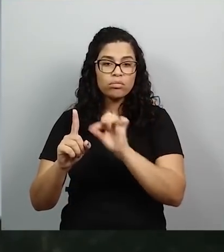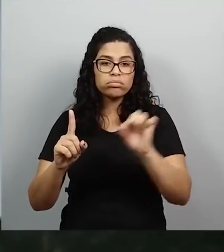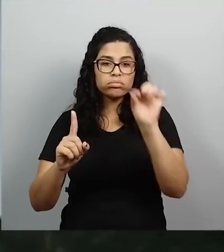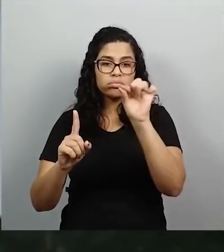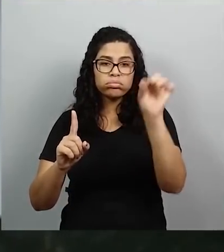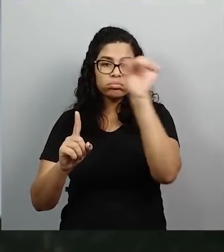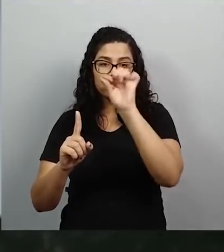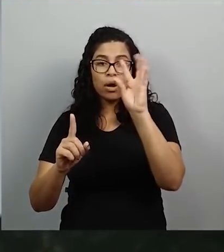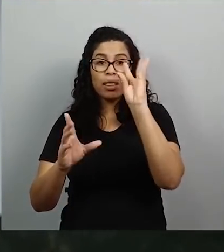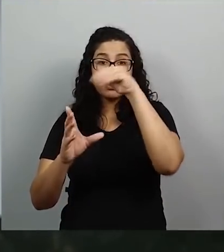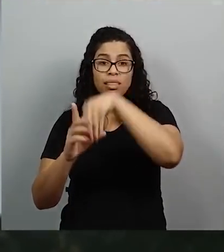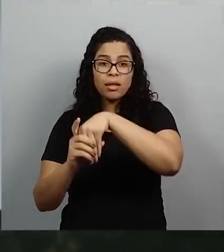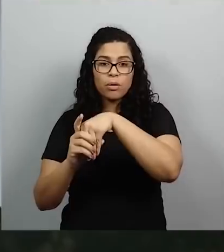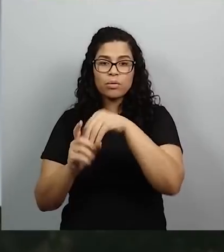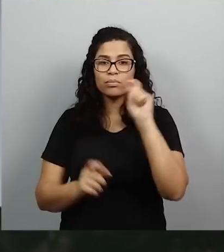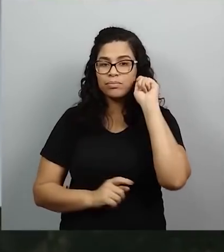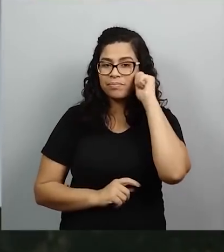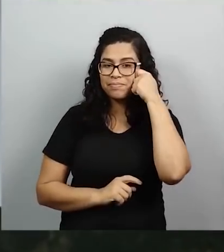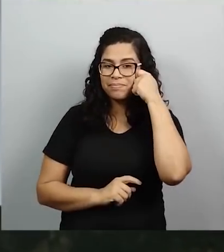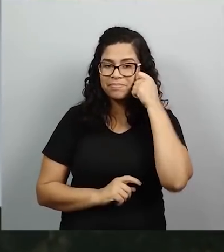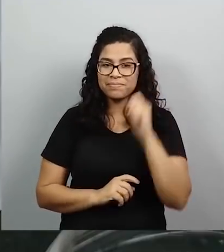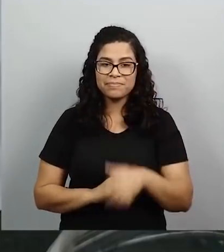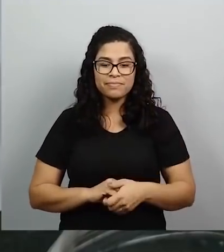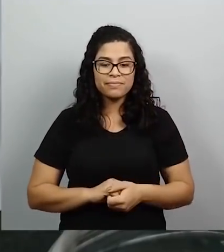porque dentro vai ser preto.